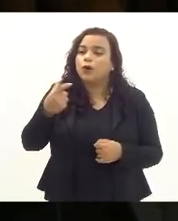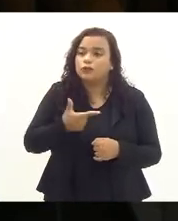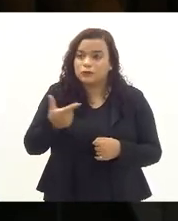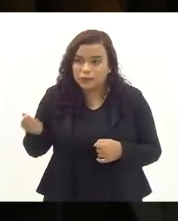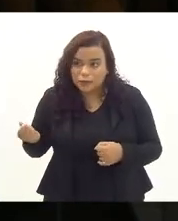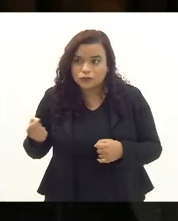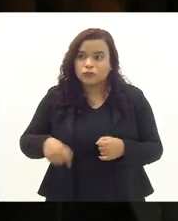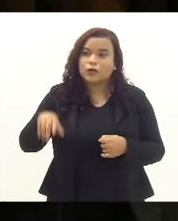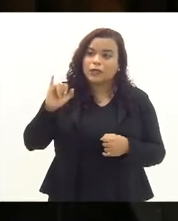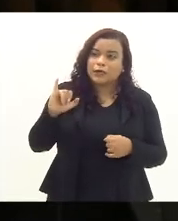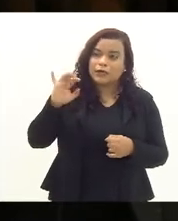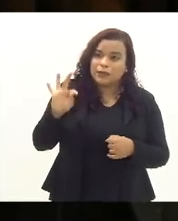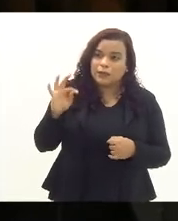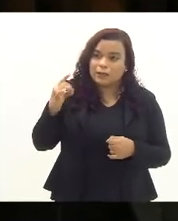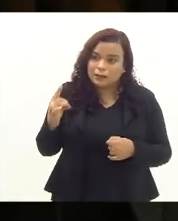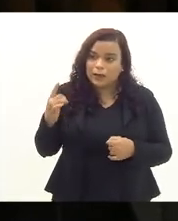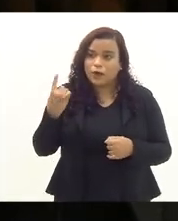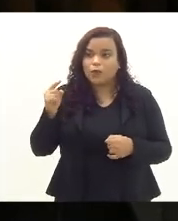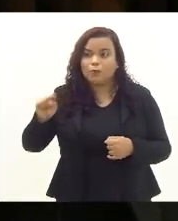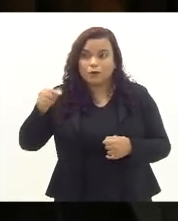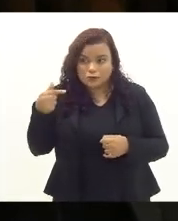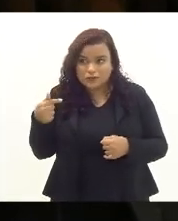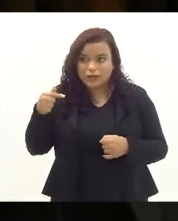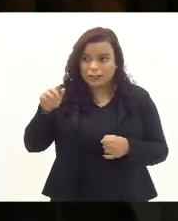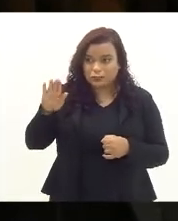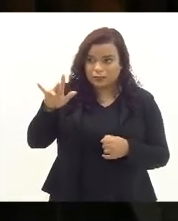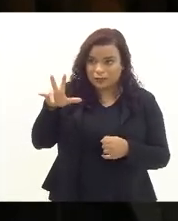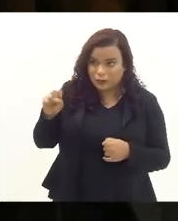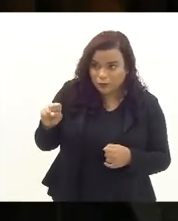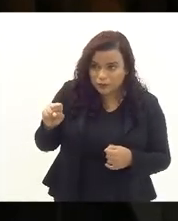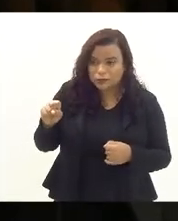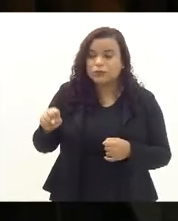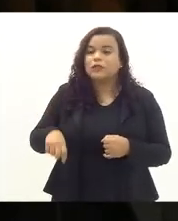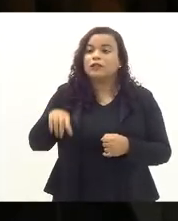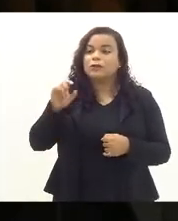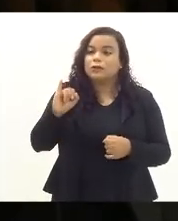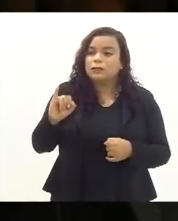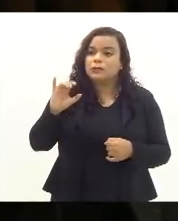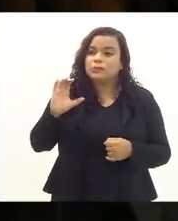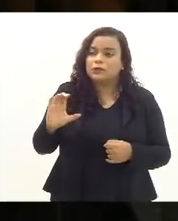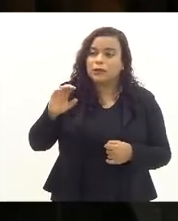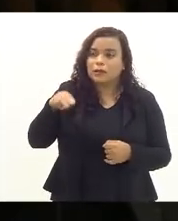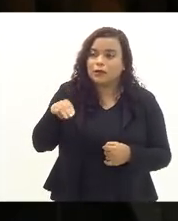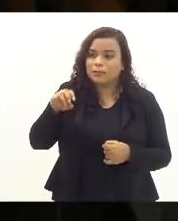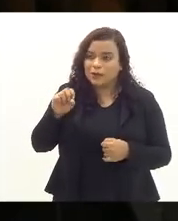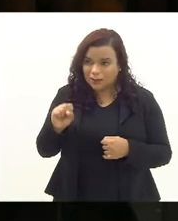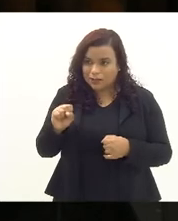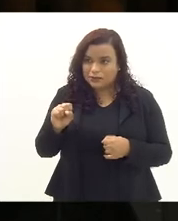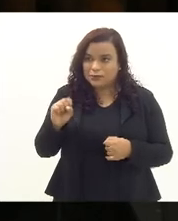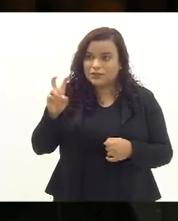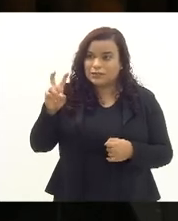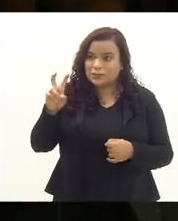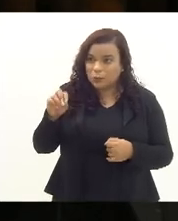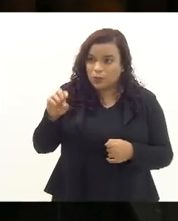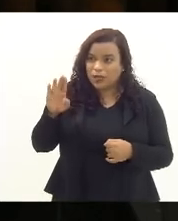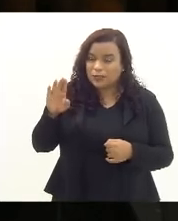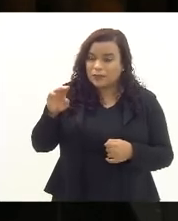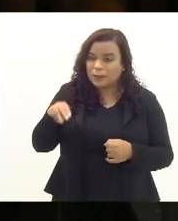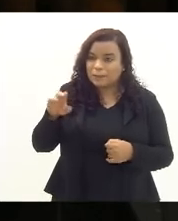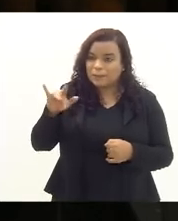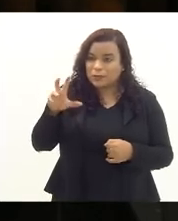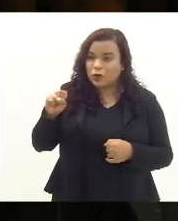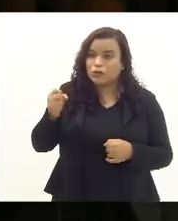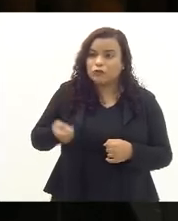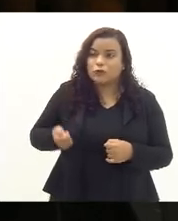7 bilhões e o ISS quase 50 bilhões 49 pontos